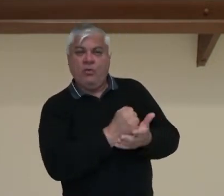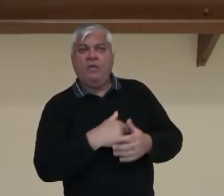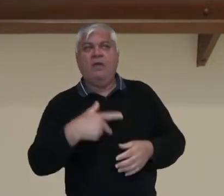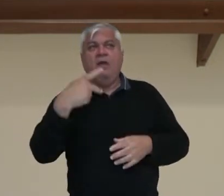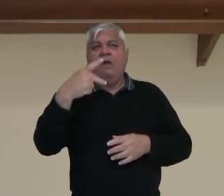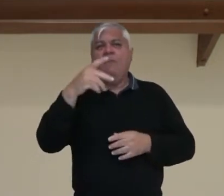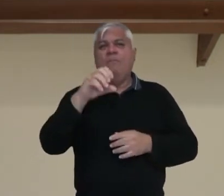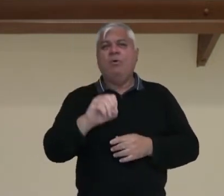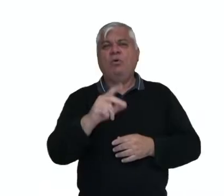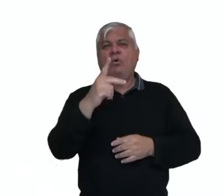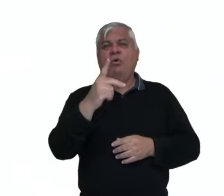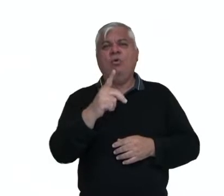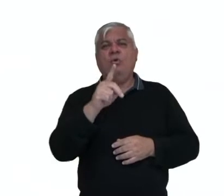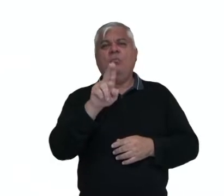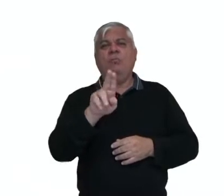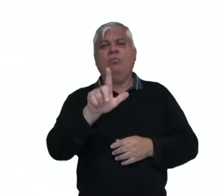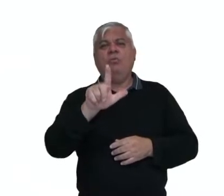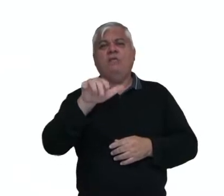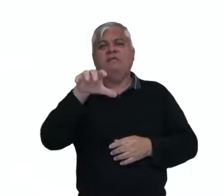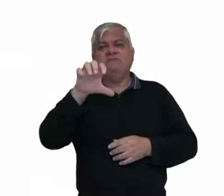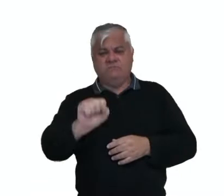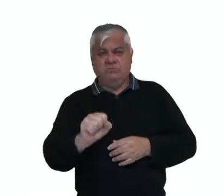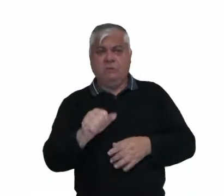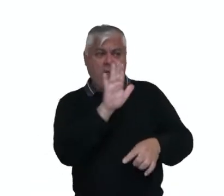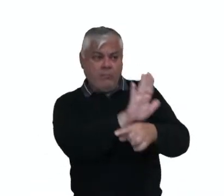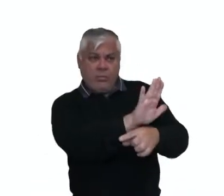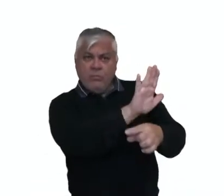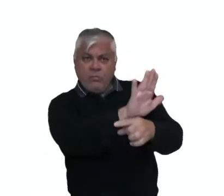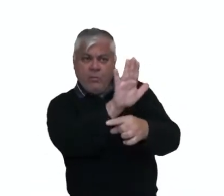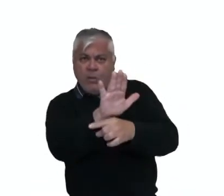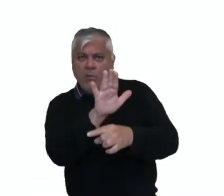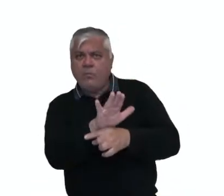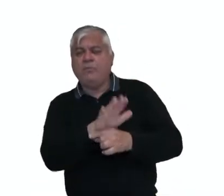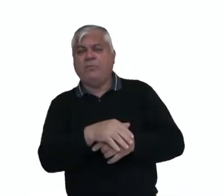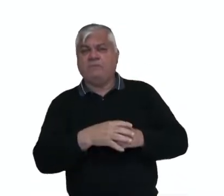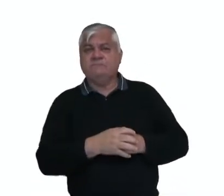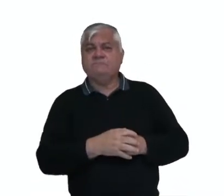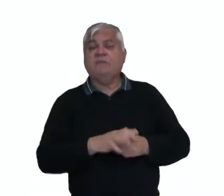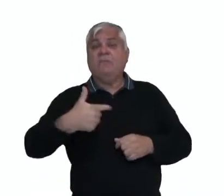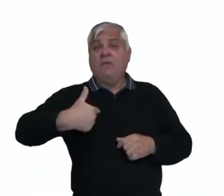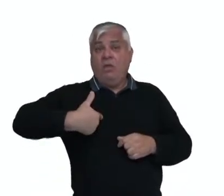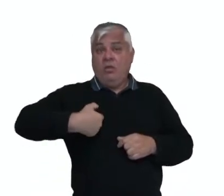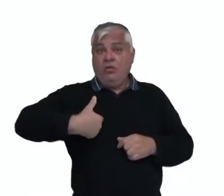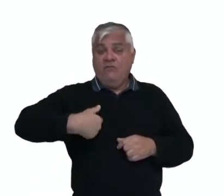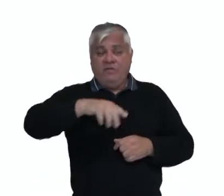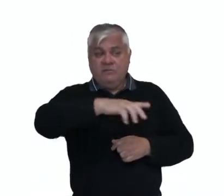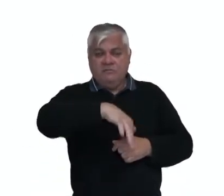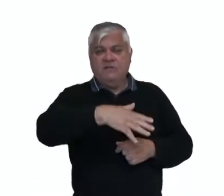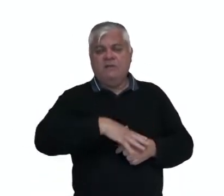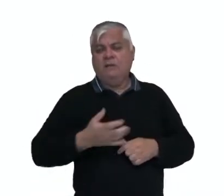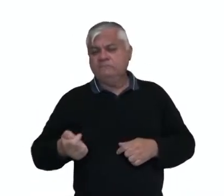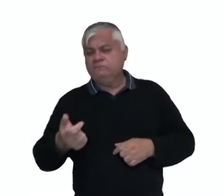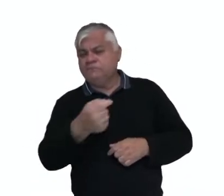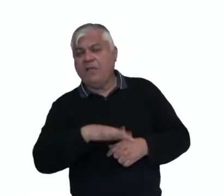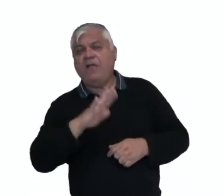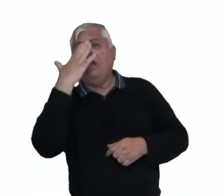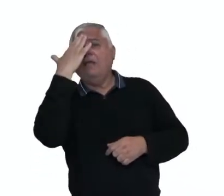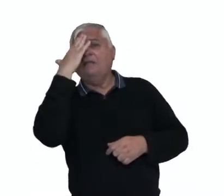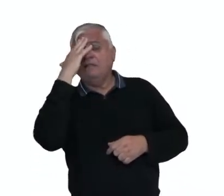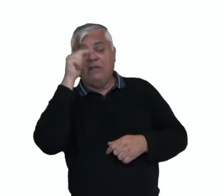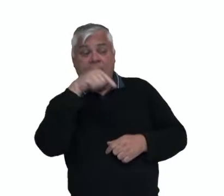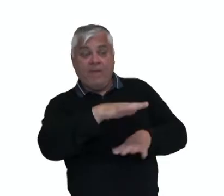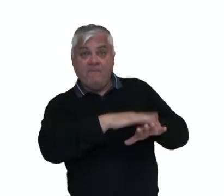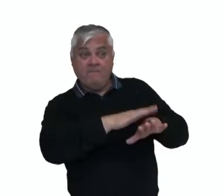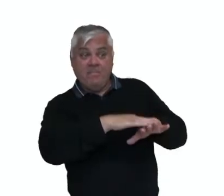populismo, E o povo, nessa prática de Getúlio Vargas, deveria entender que foi ele quem decidiu dar